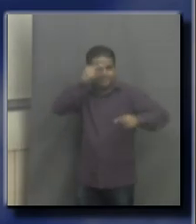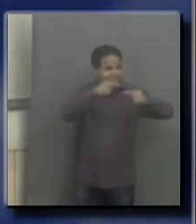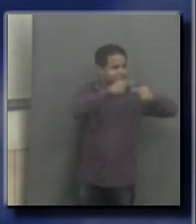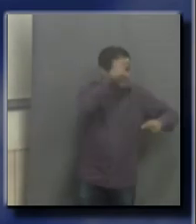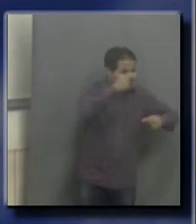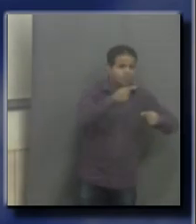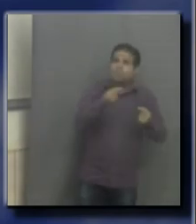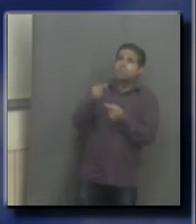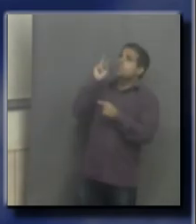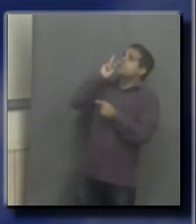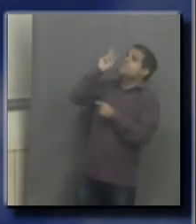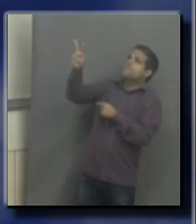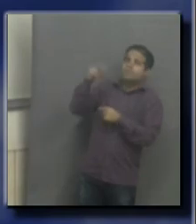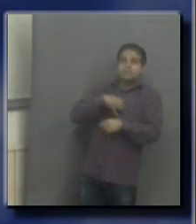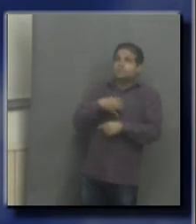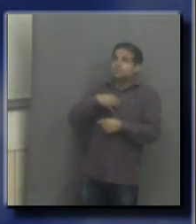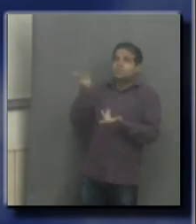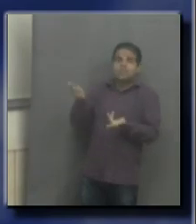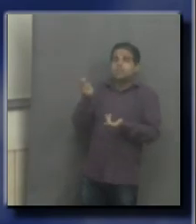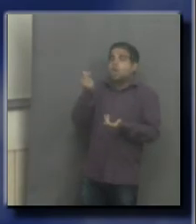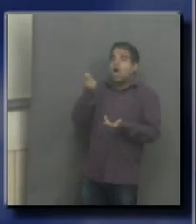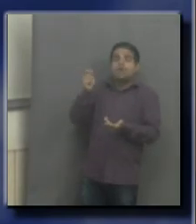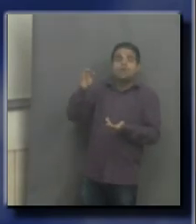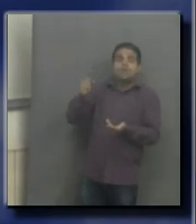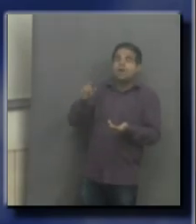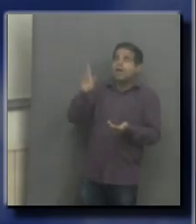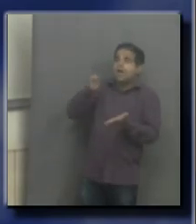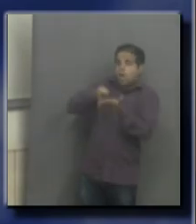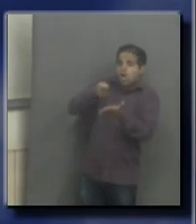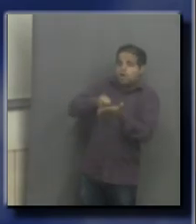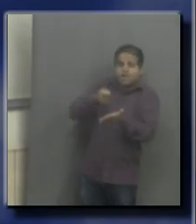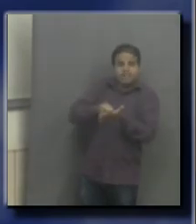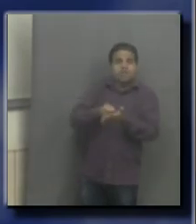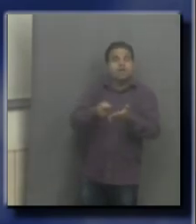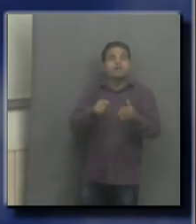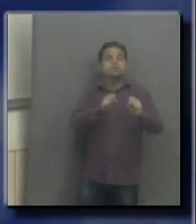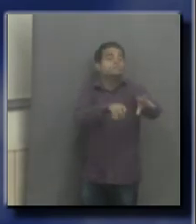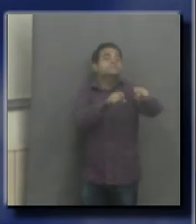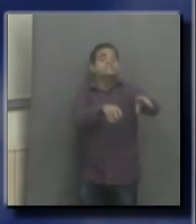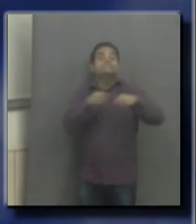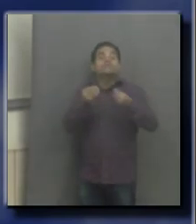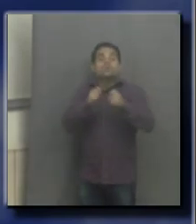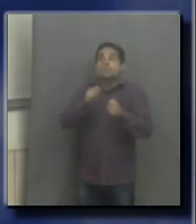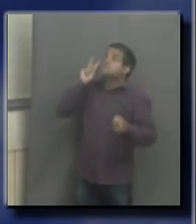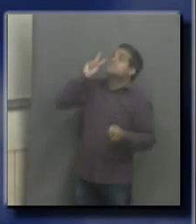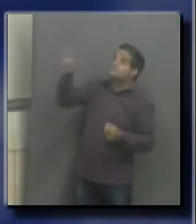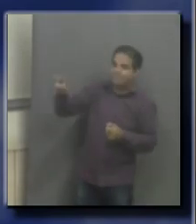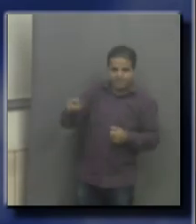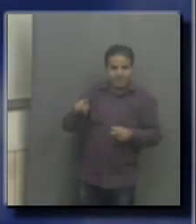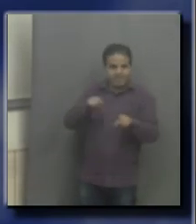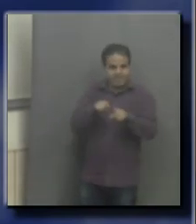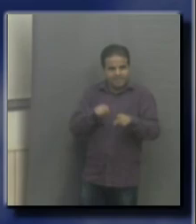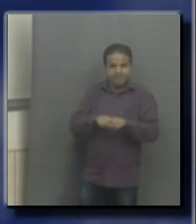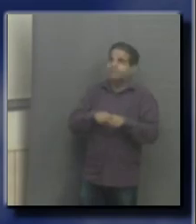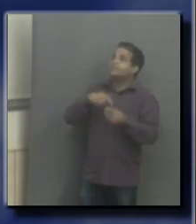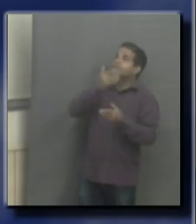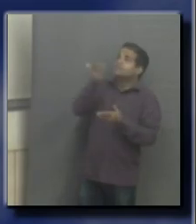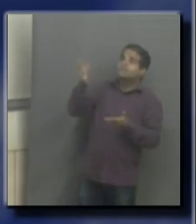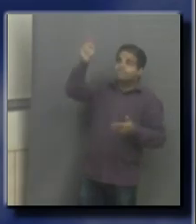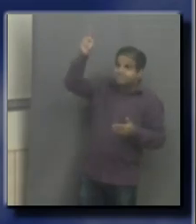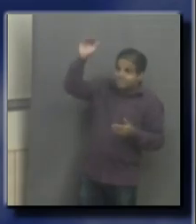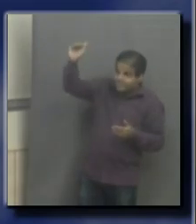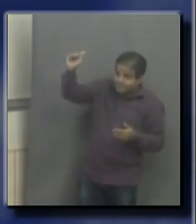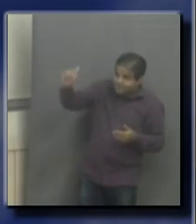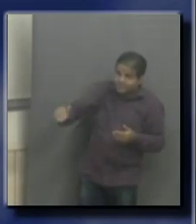é que encaramos a questão da oferta obrigatória da licenciatura e da realização eletiva? São